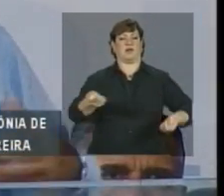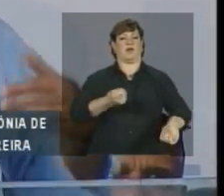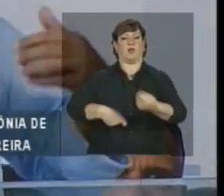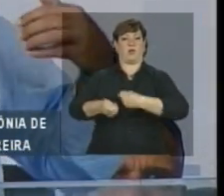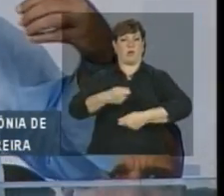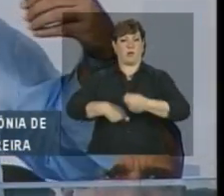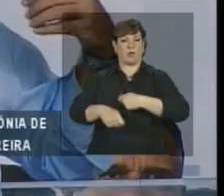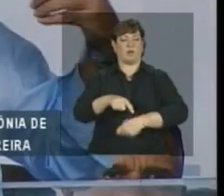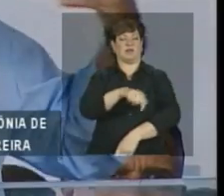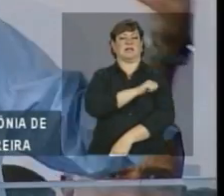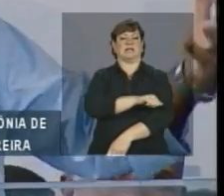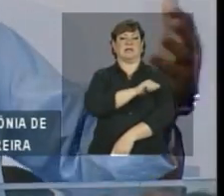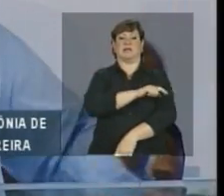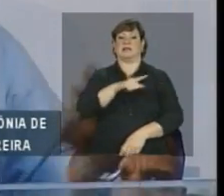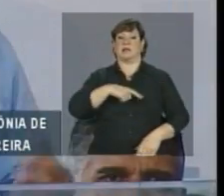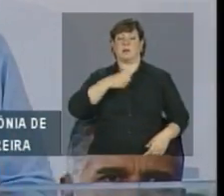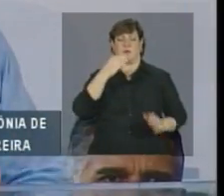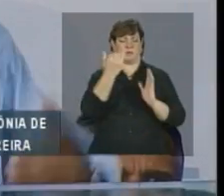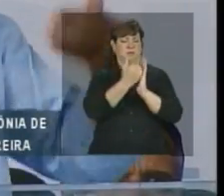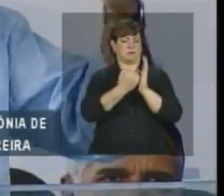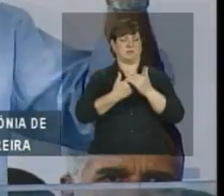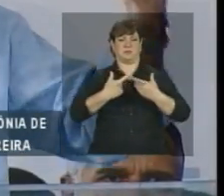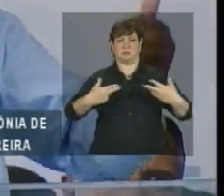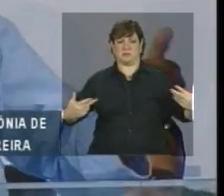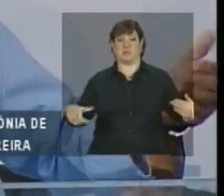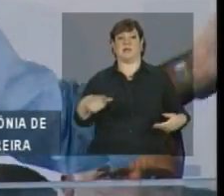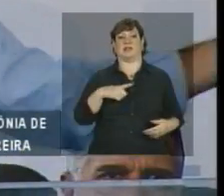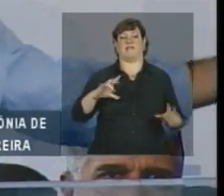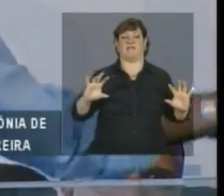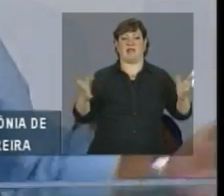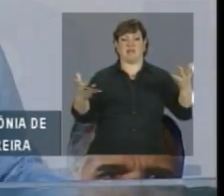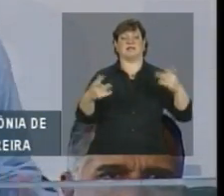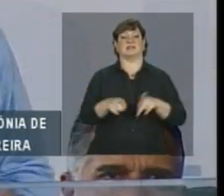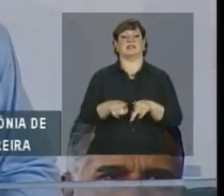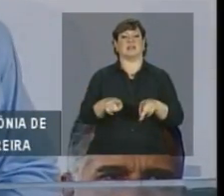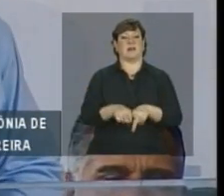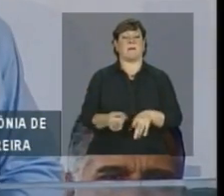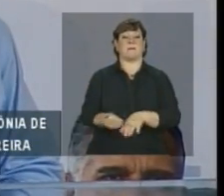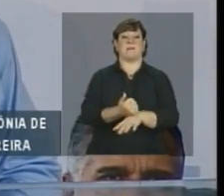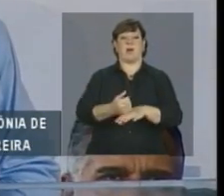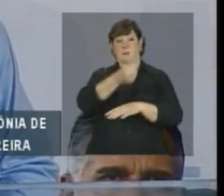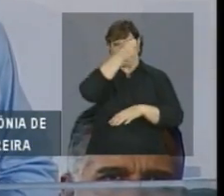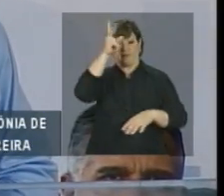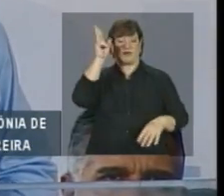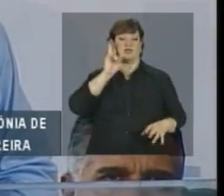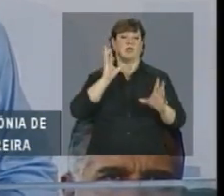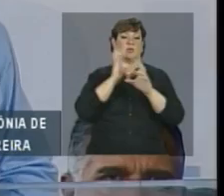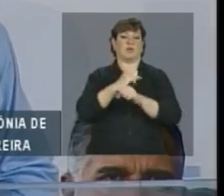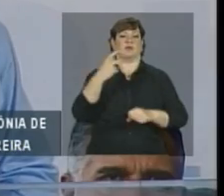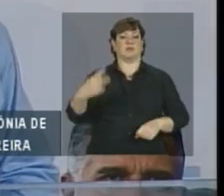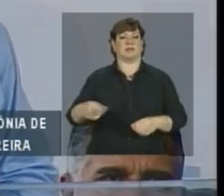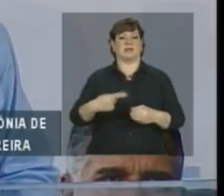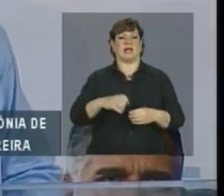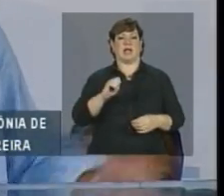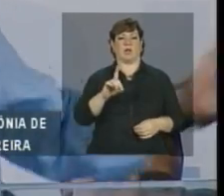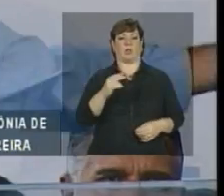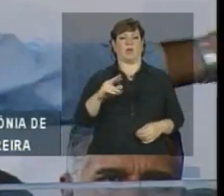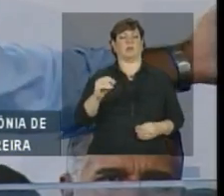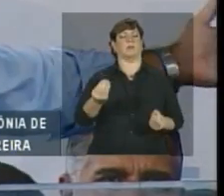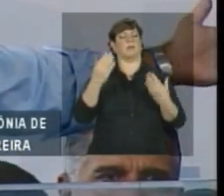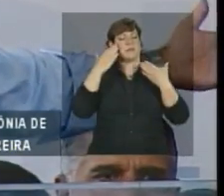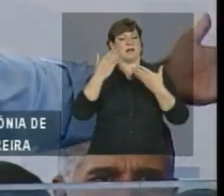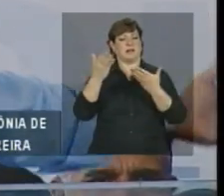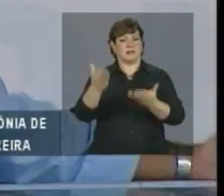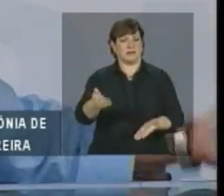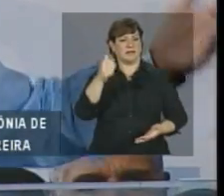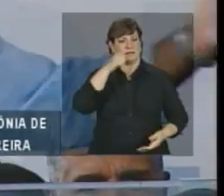econômico, é um Rio que tem um grande calendário de eventos, é um Rio que tem o melhor prefeito da história da sua cidade, que é Eduardo Paes. Muito